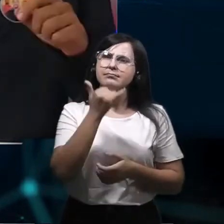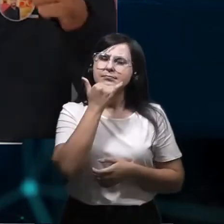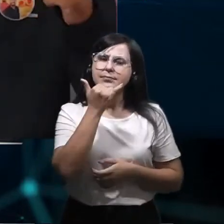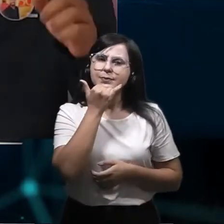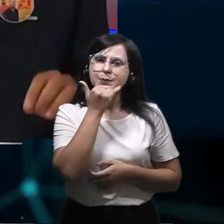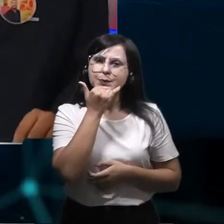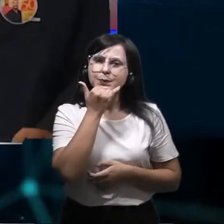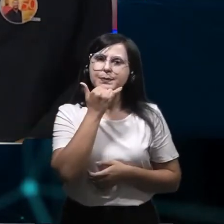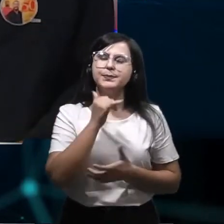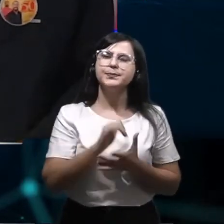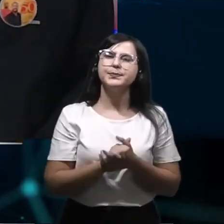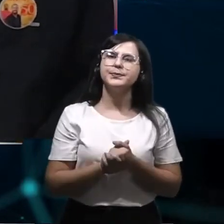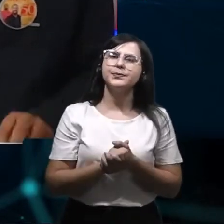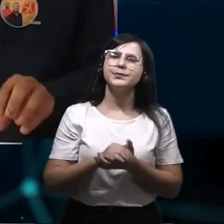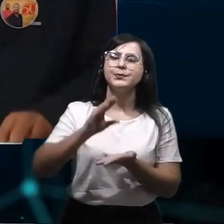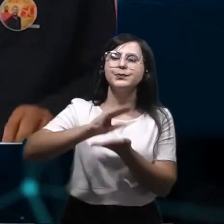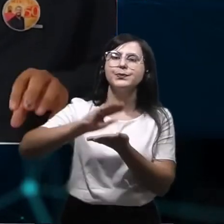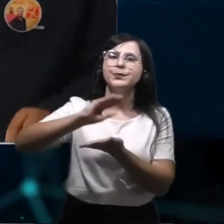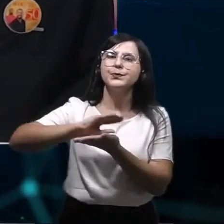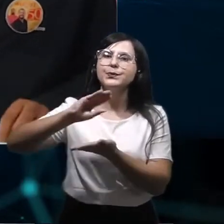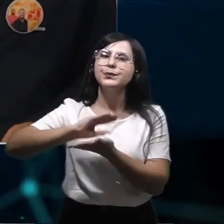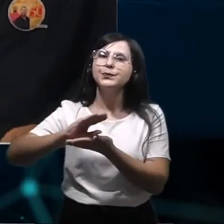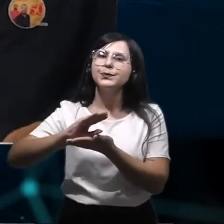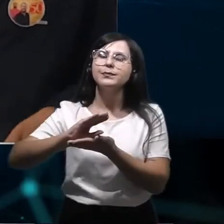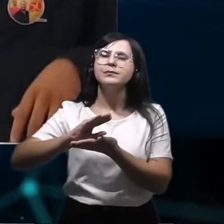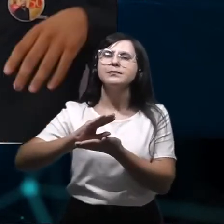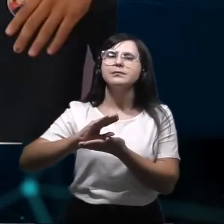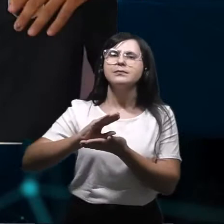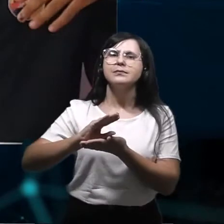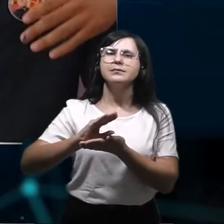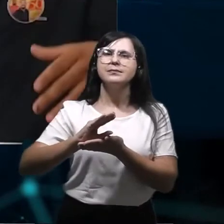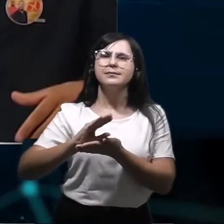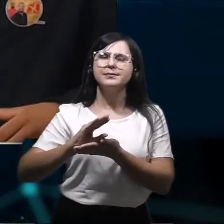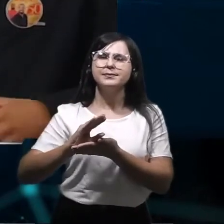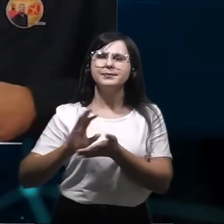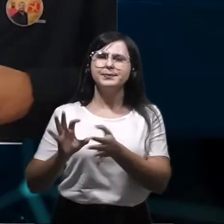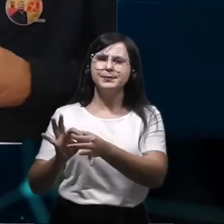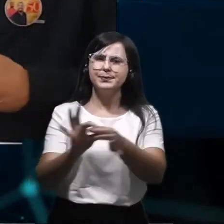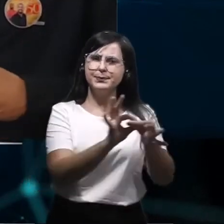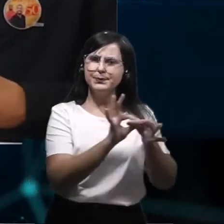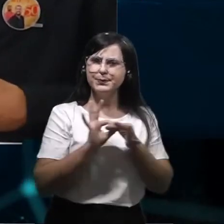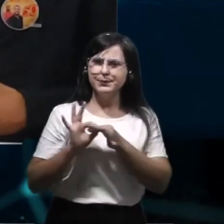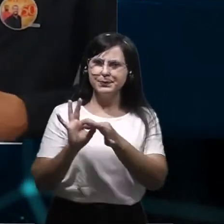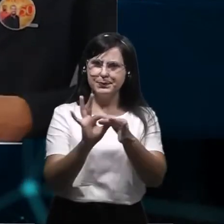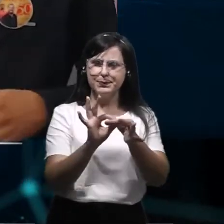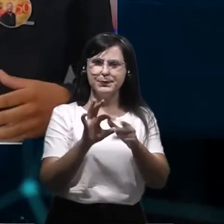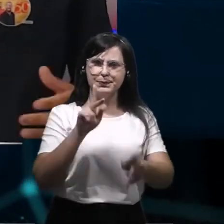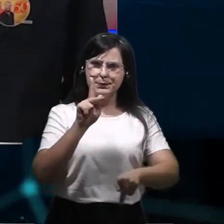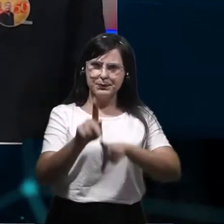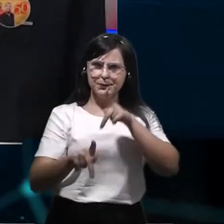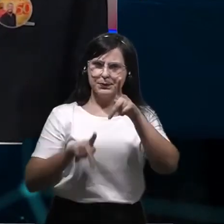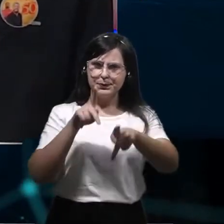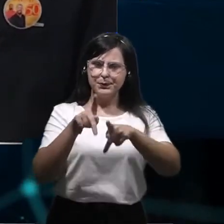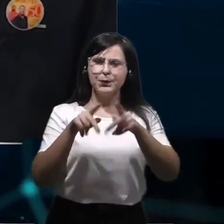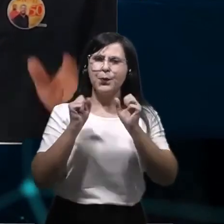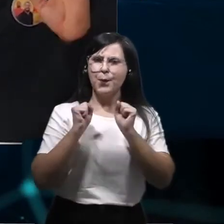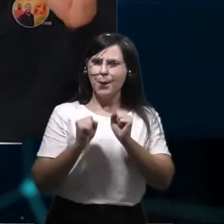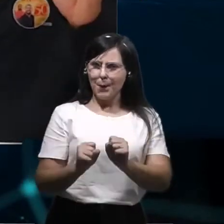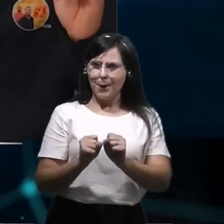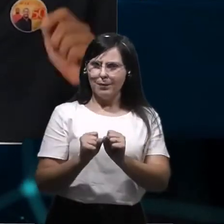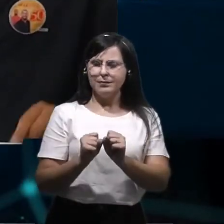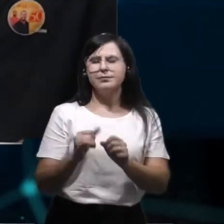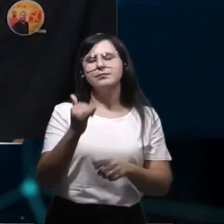que o orçamento participativo, que é um projeto meu e que a gente pode levar a